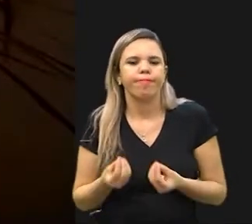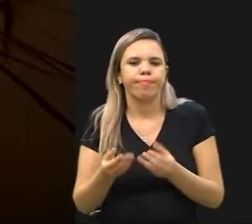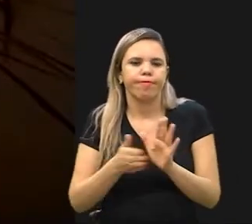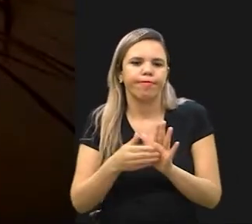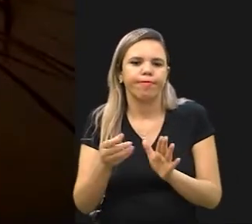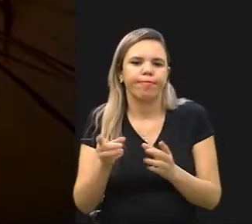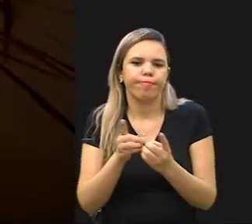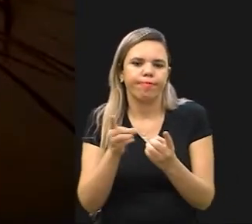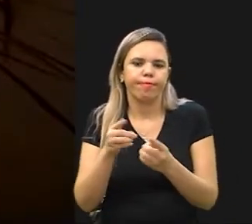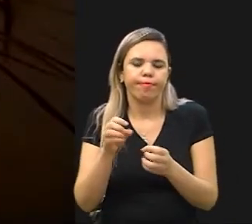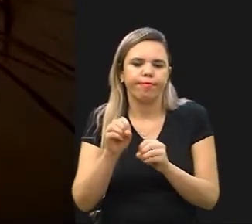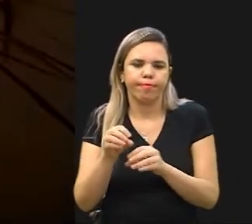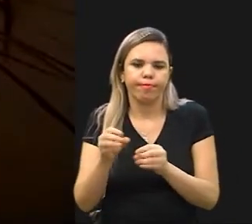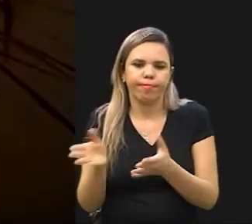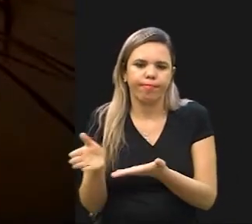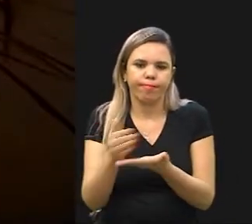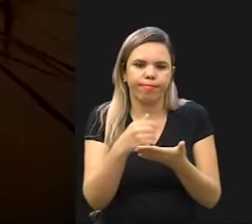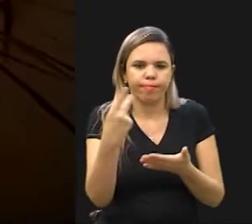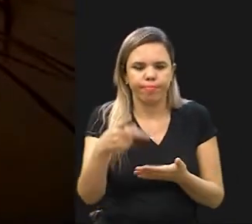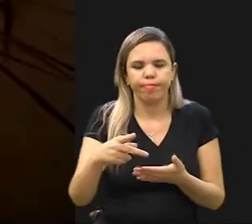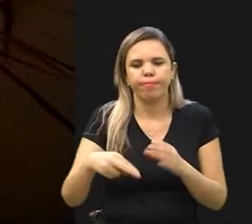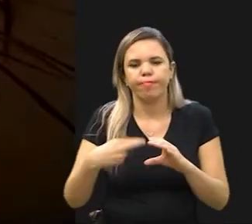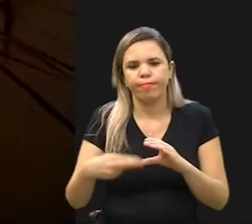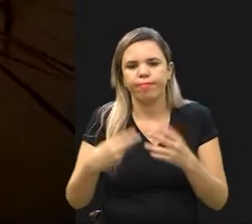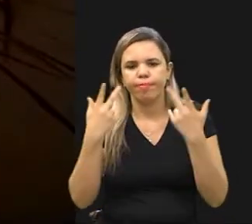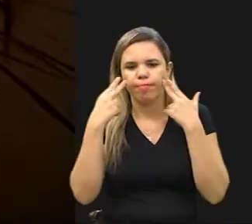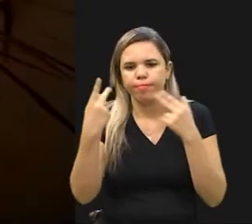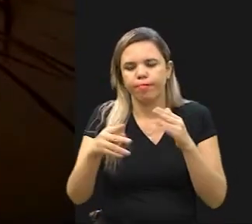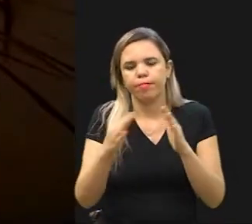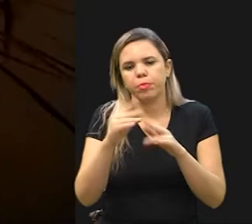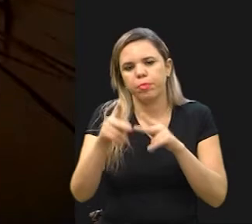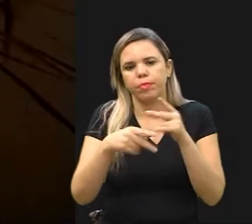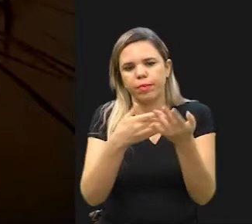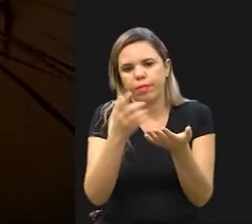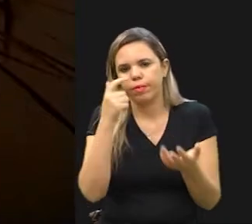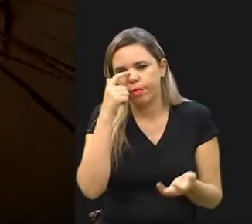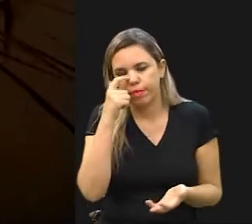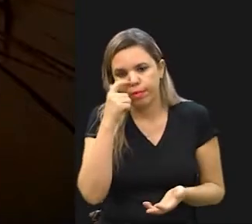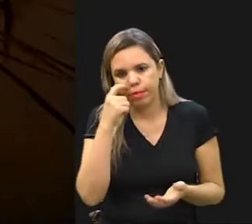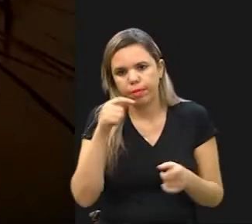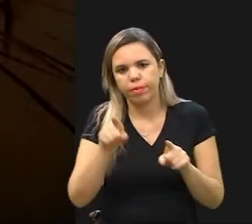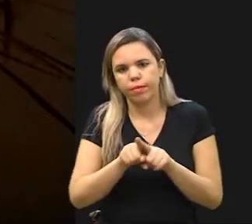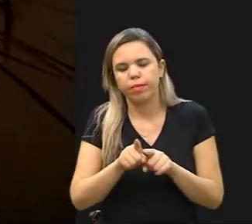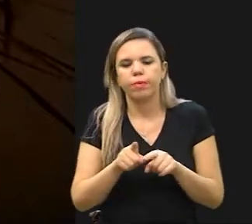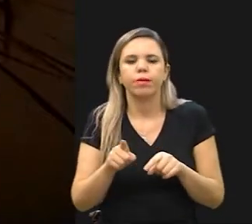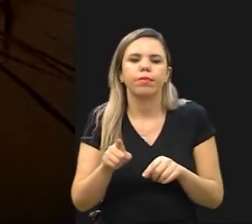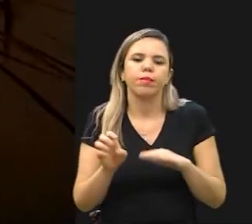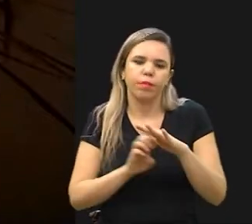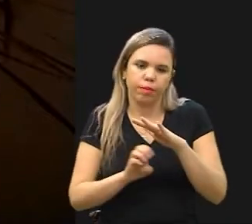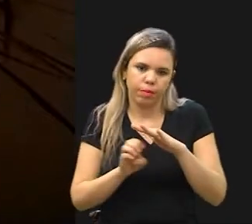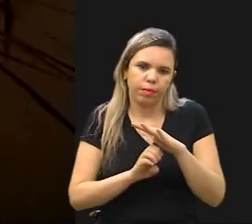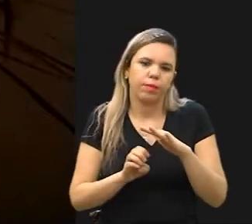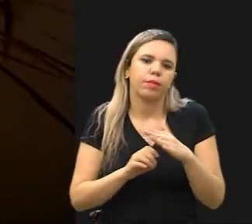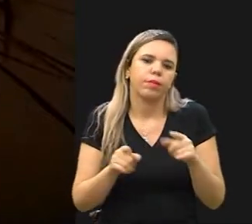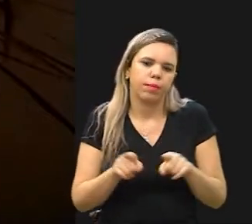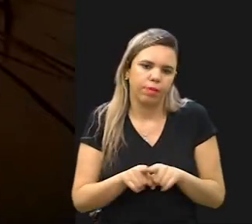Nós oferecemos o serviço de coleta dos resíduos orgânicos da casa das pessoas e de pequenos